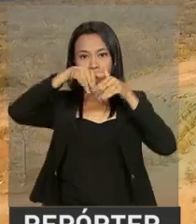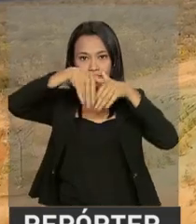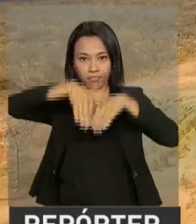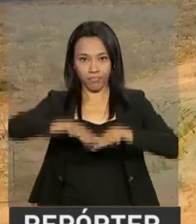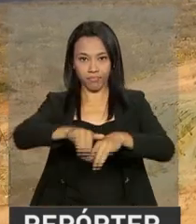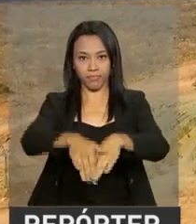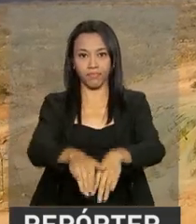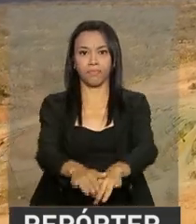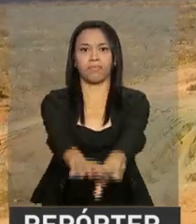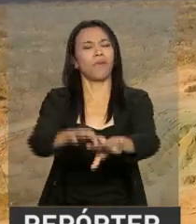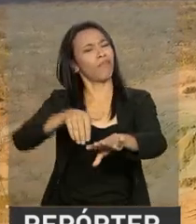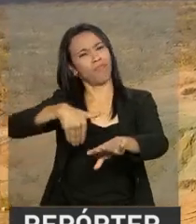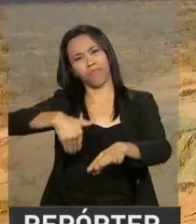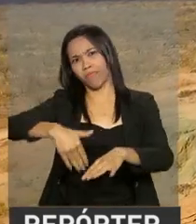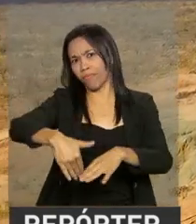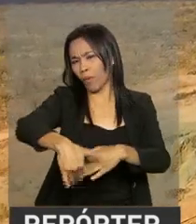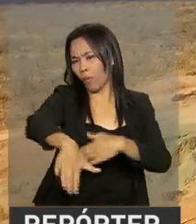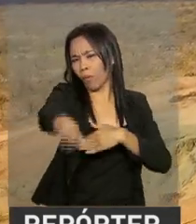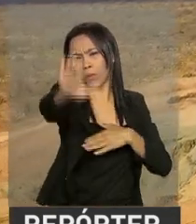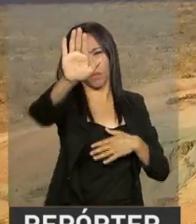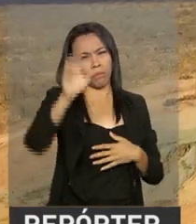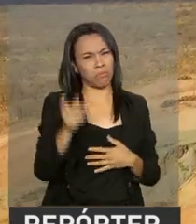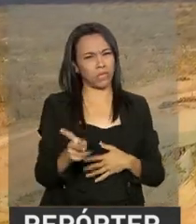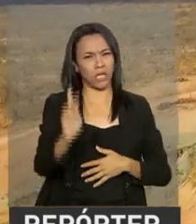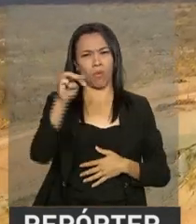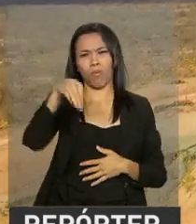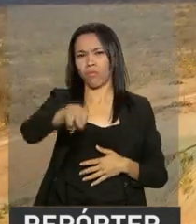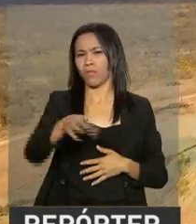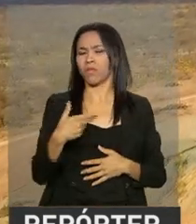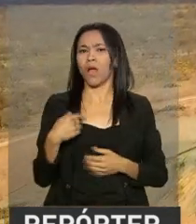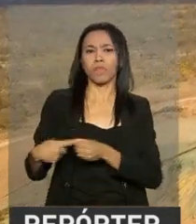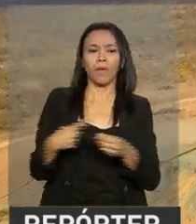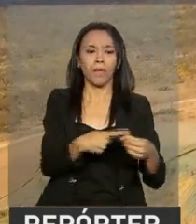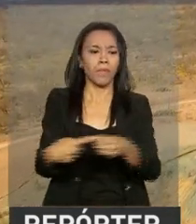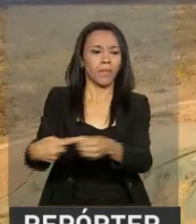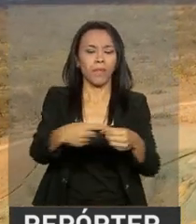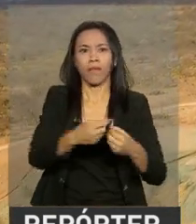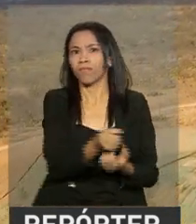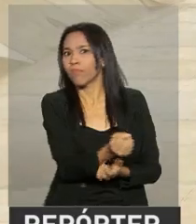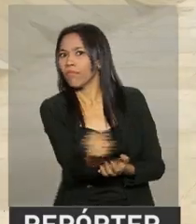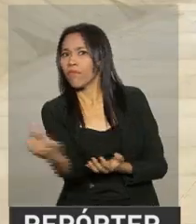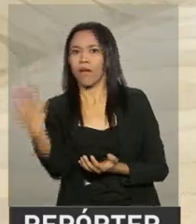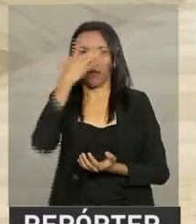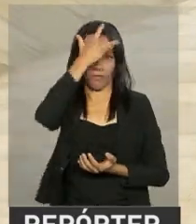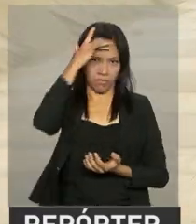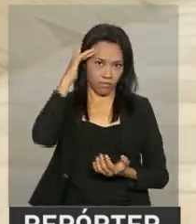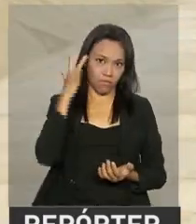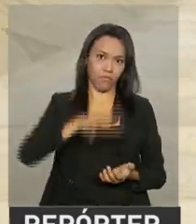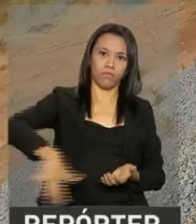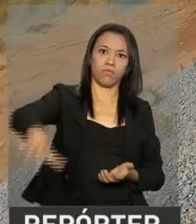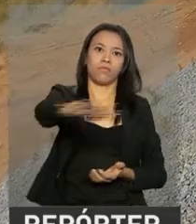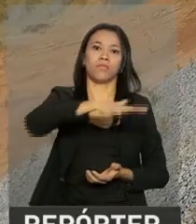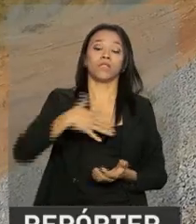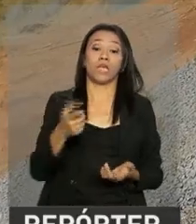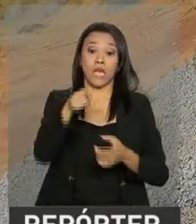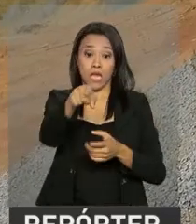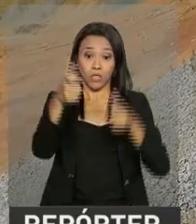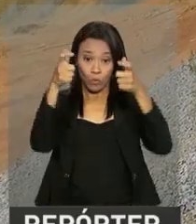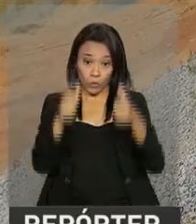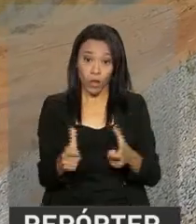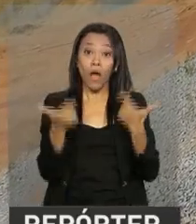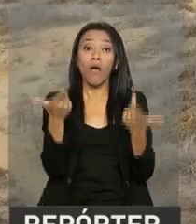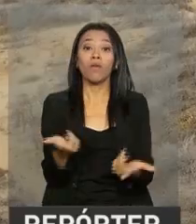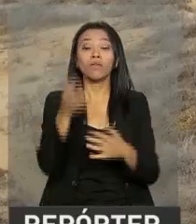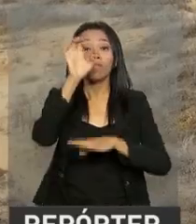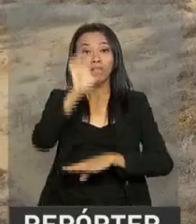pelo canal por vários quilômetros, atendendo milhões de brasileiros. Esse trecho fica na área rural do município